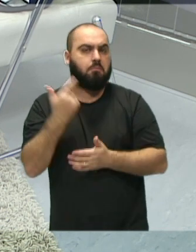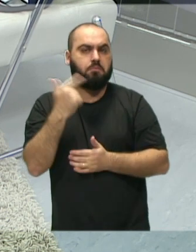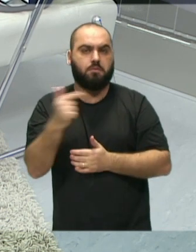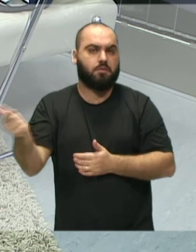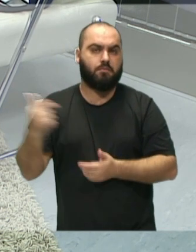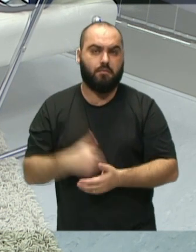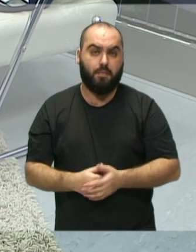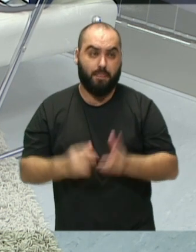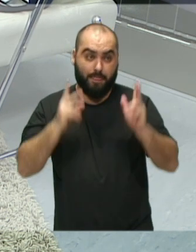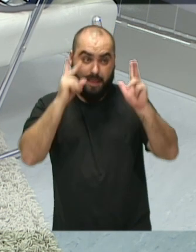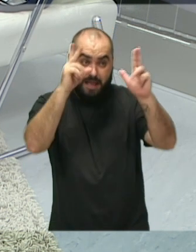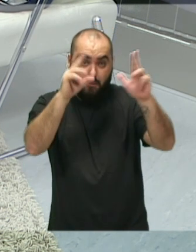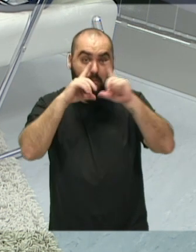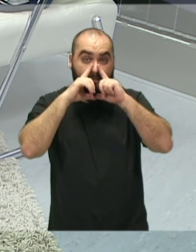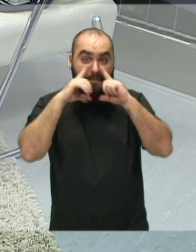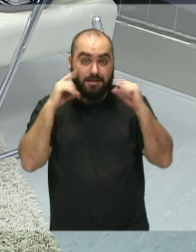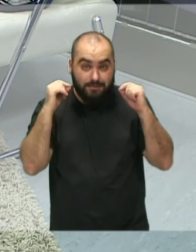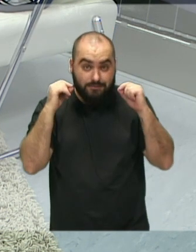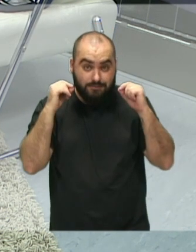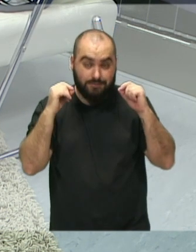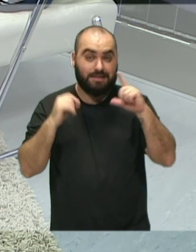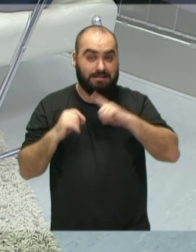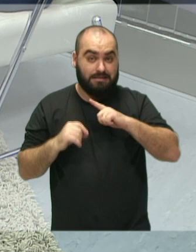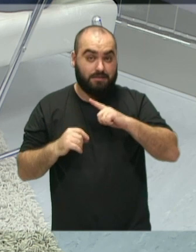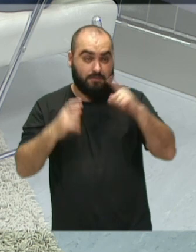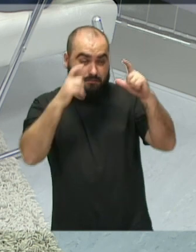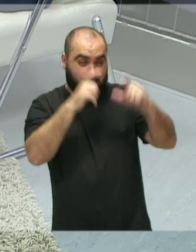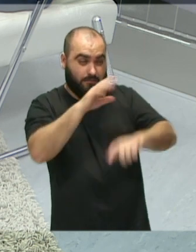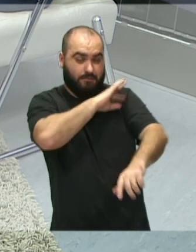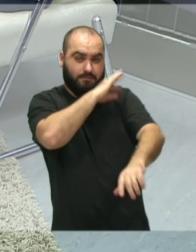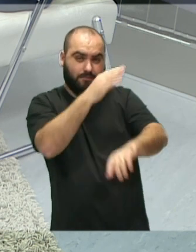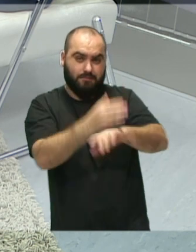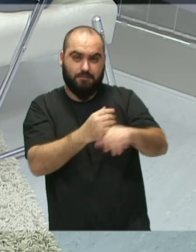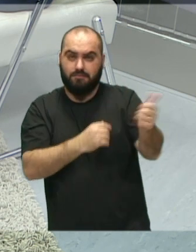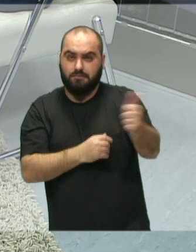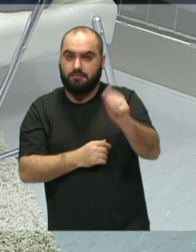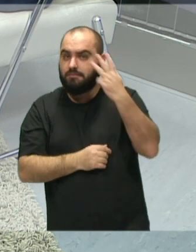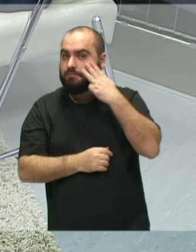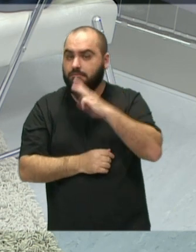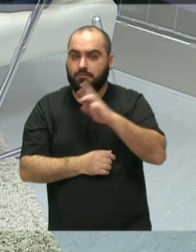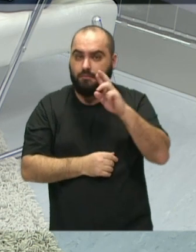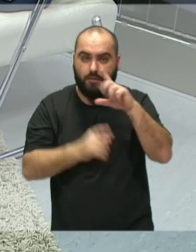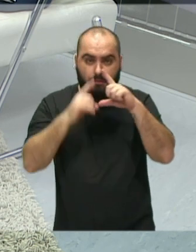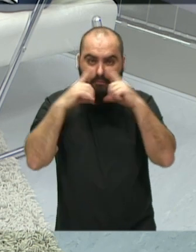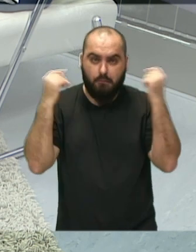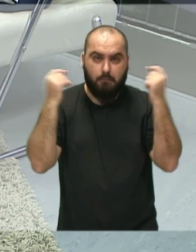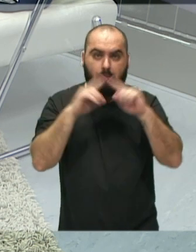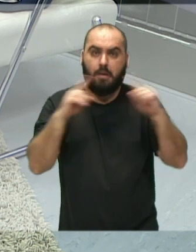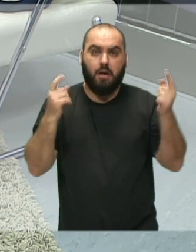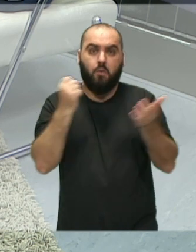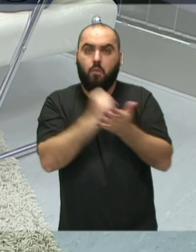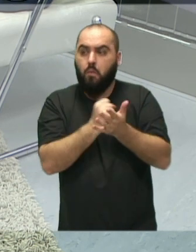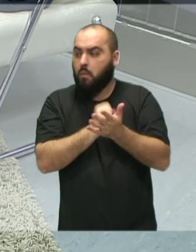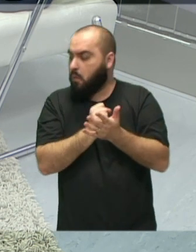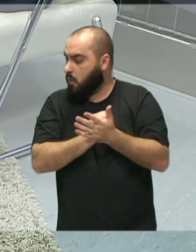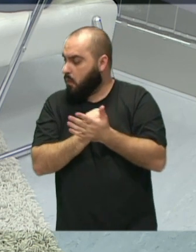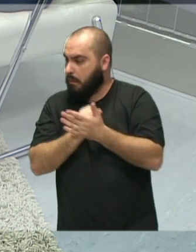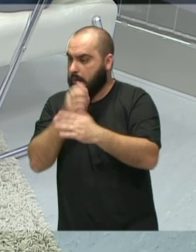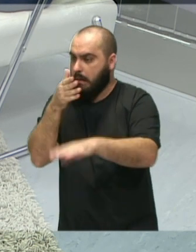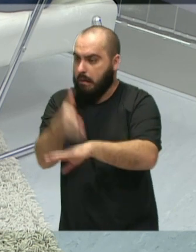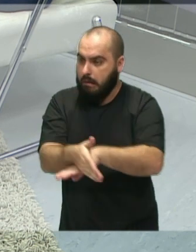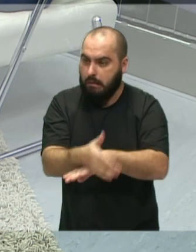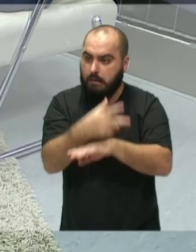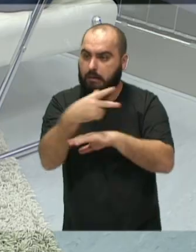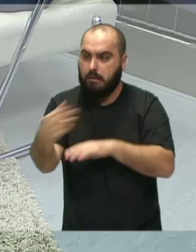coisa na situação das máscaras. Nós tínhamos aquele depósito gigante de 11 milhões de máscaras, mas não tinha controle de como é que entrava, como